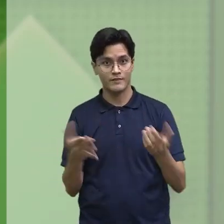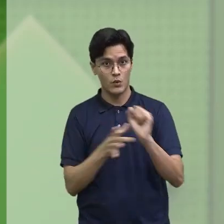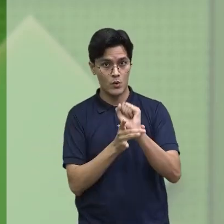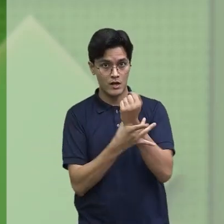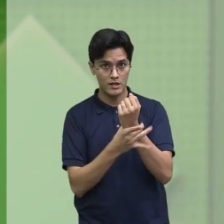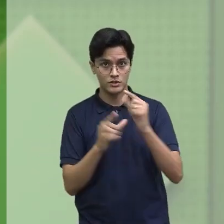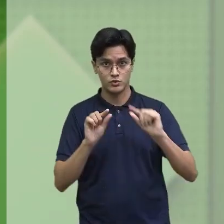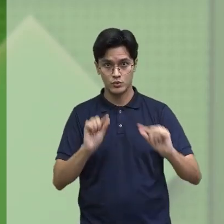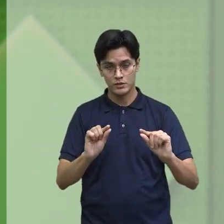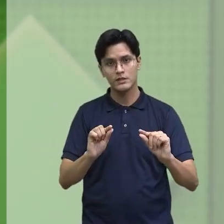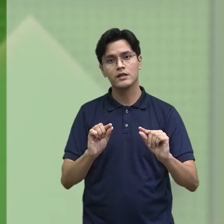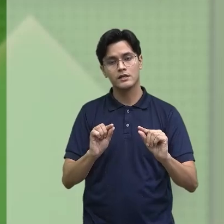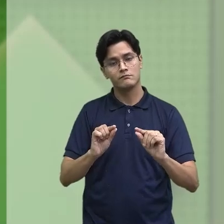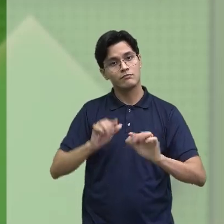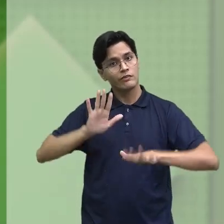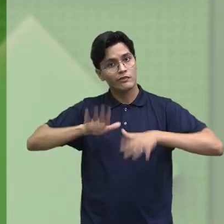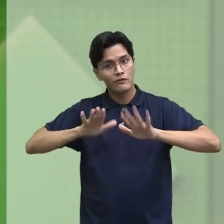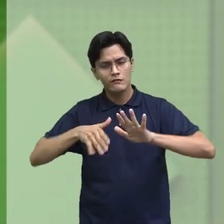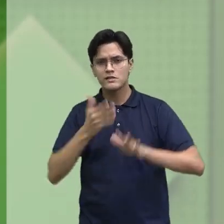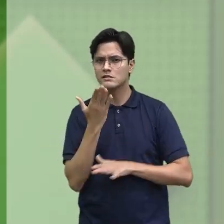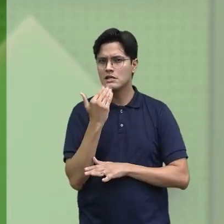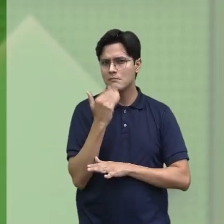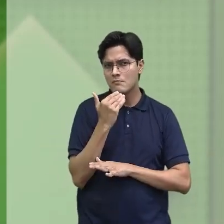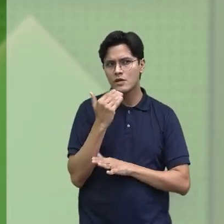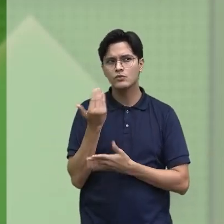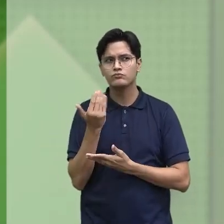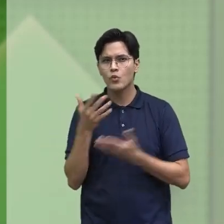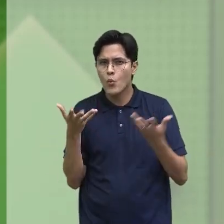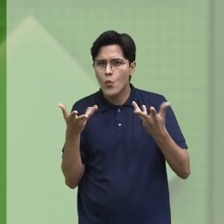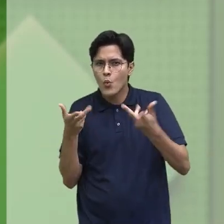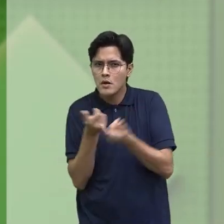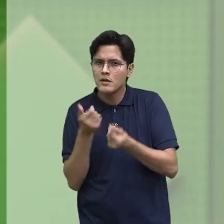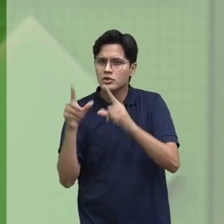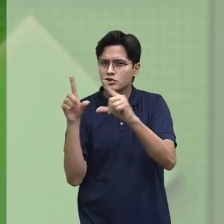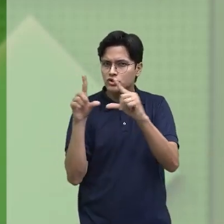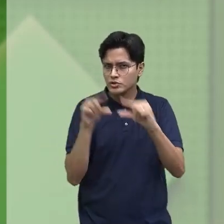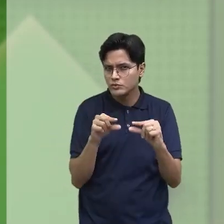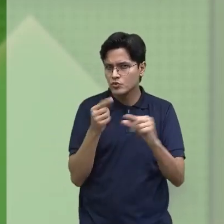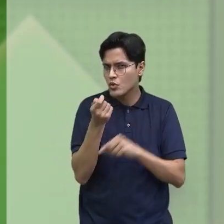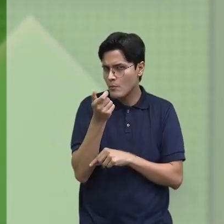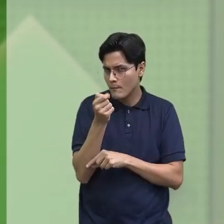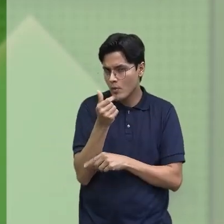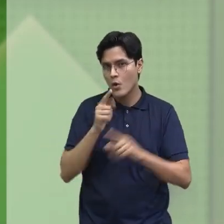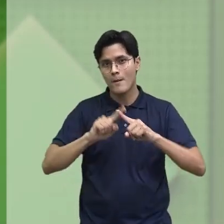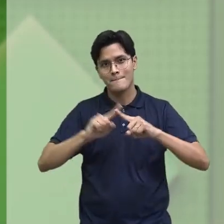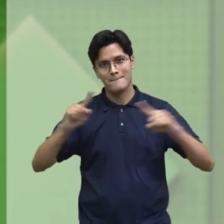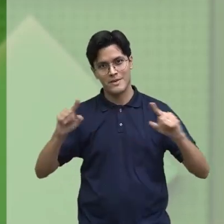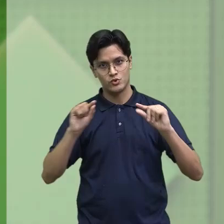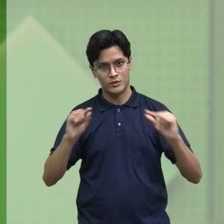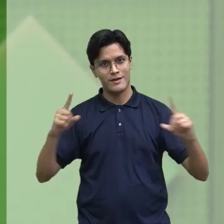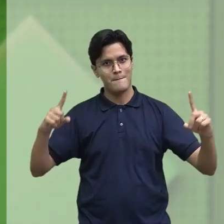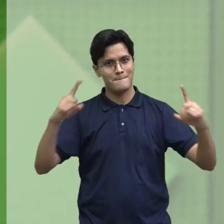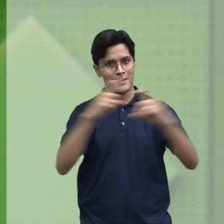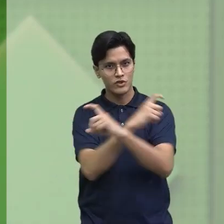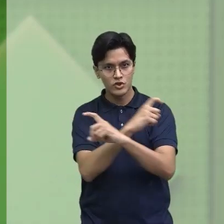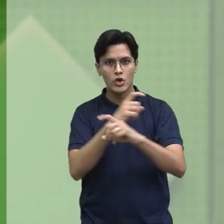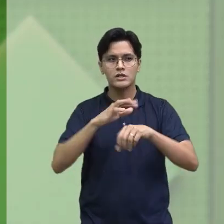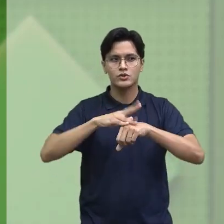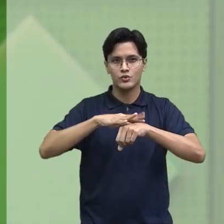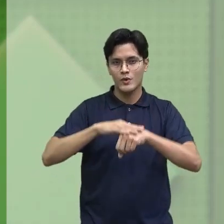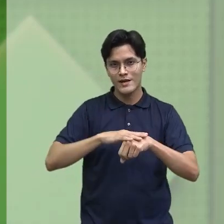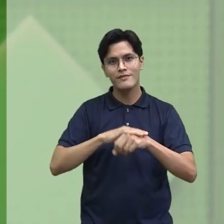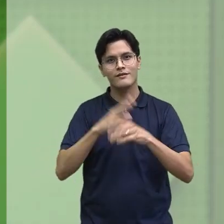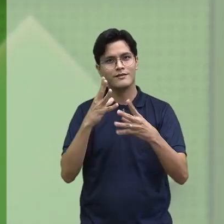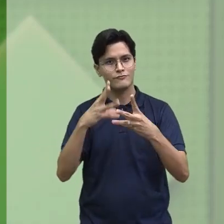até perder ali um pouco da qualidade, mas ele vai estar preservado e vai estar livre, então, de patógenos, tá? Bom, vamos